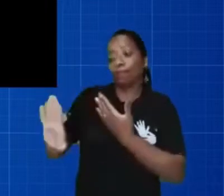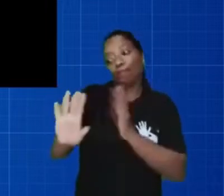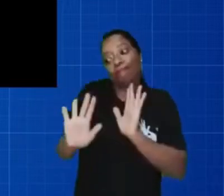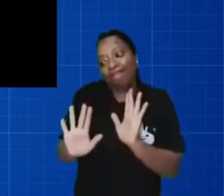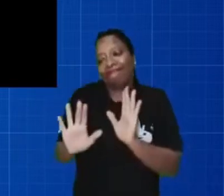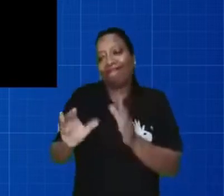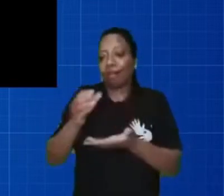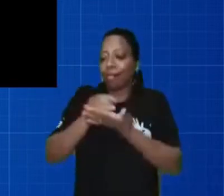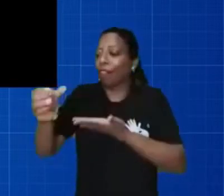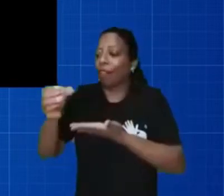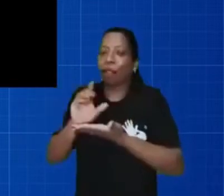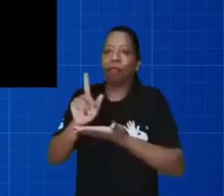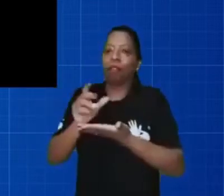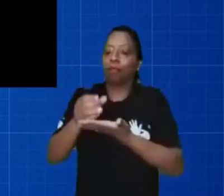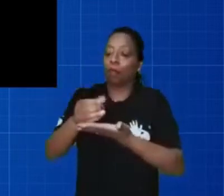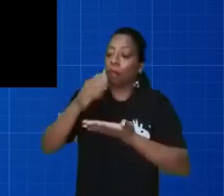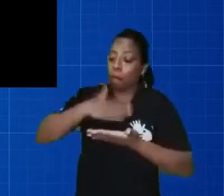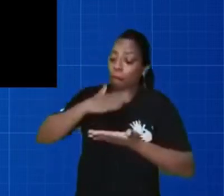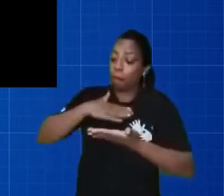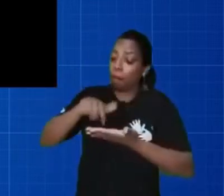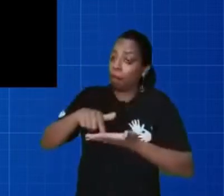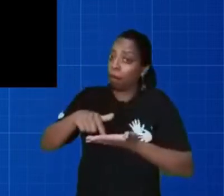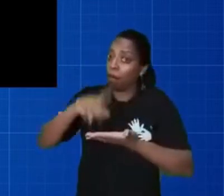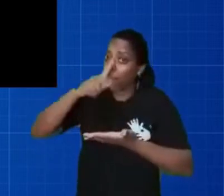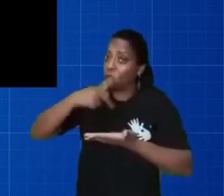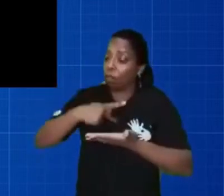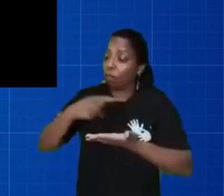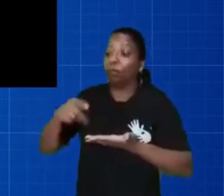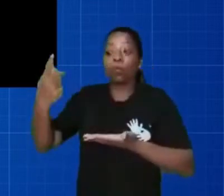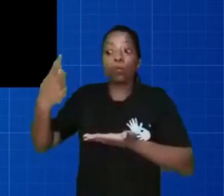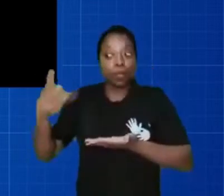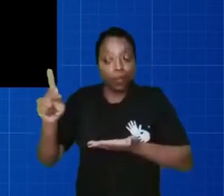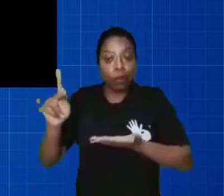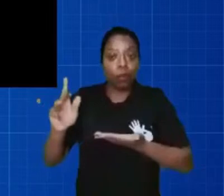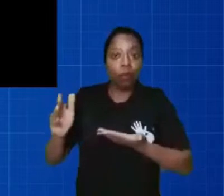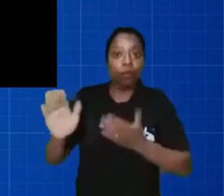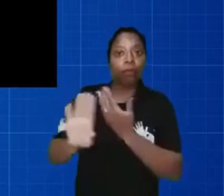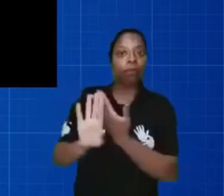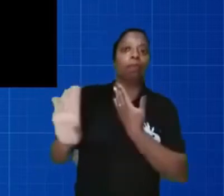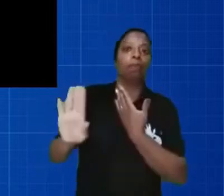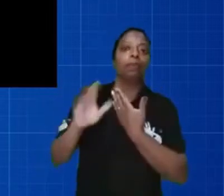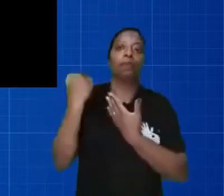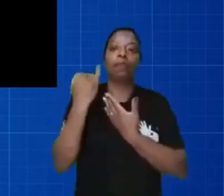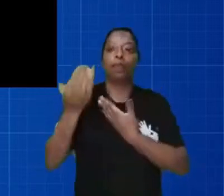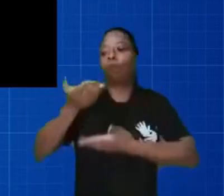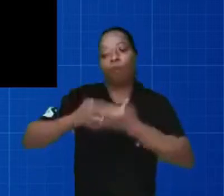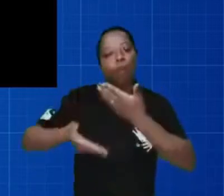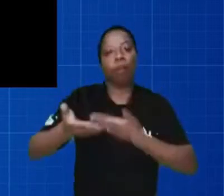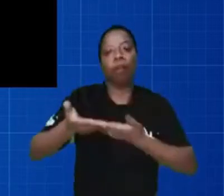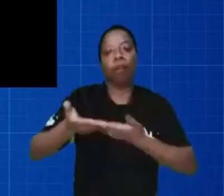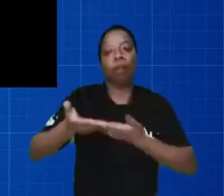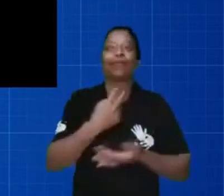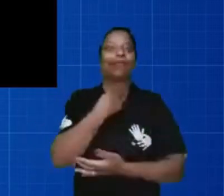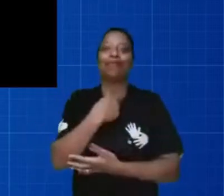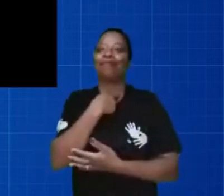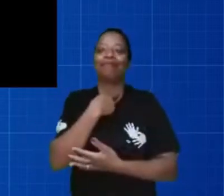gente ter os nossos objetos pessoais, né, evitar compartilhamento para realmente evitar a transmissão de doença entre nós, né? Mais